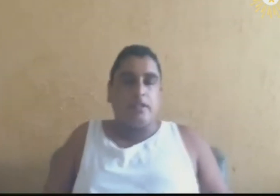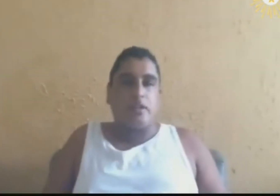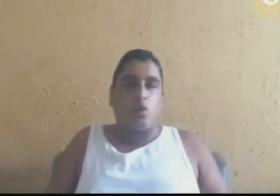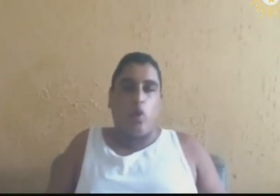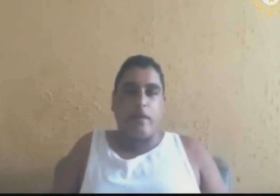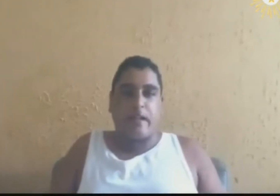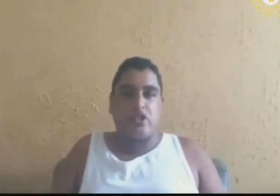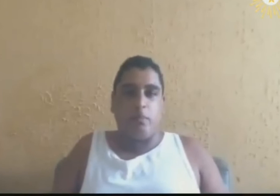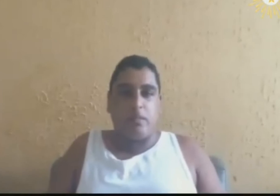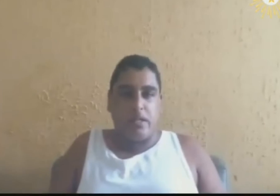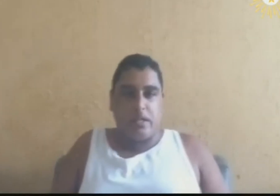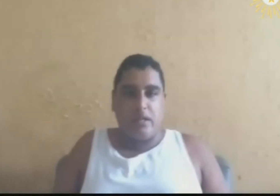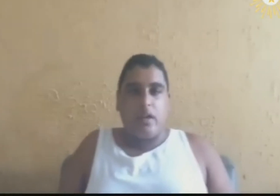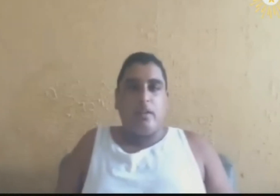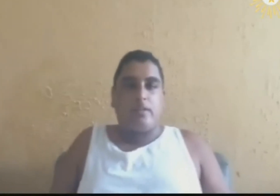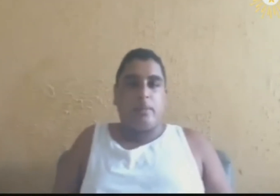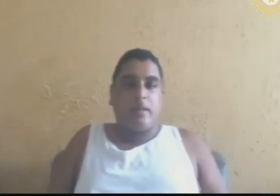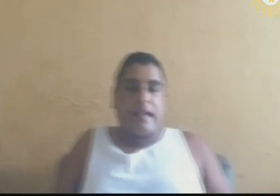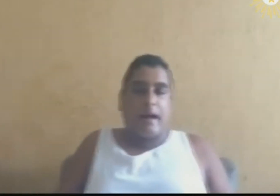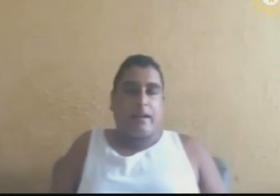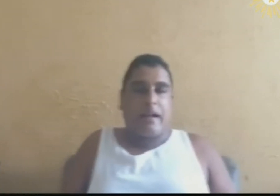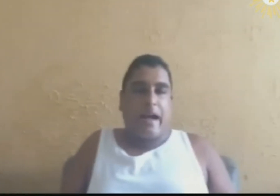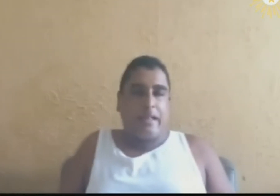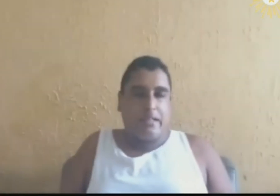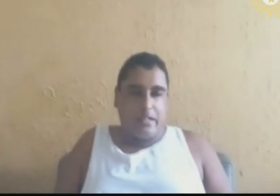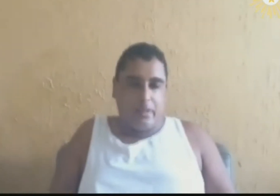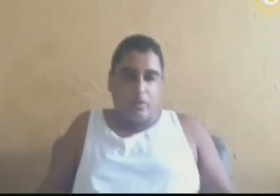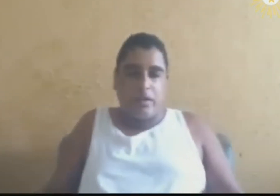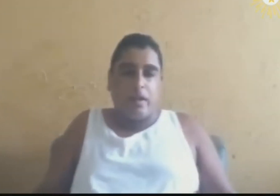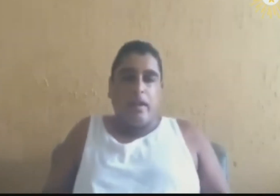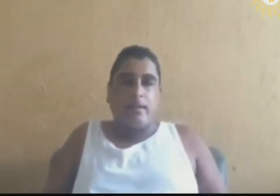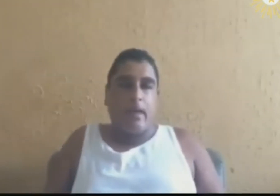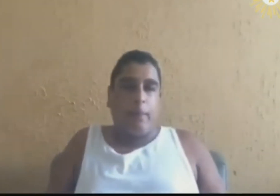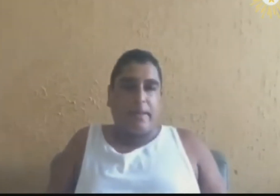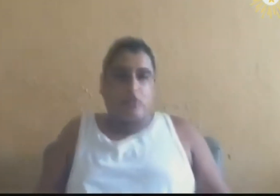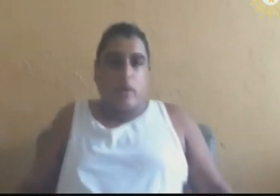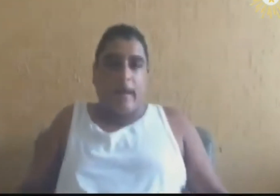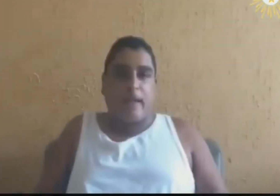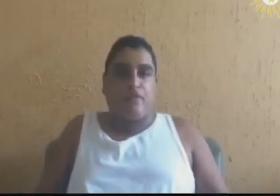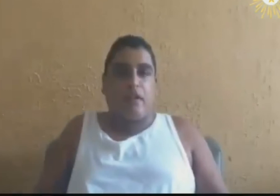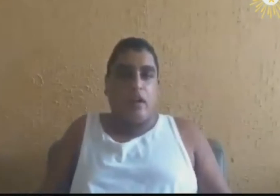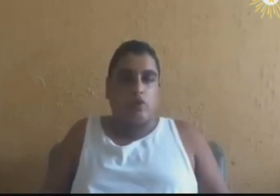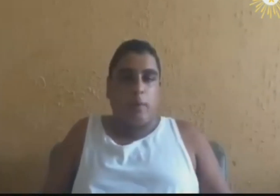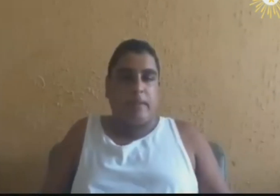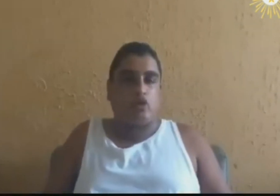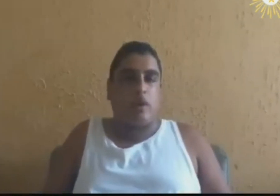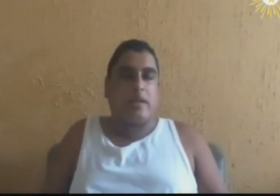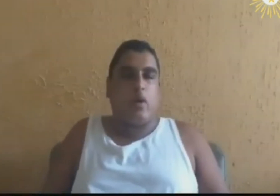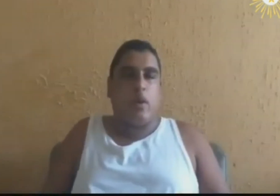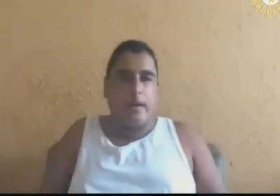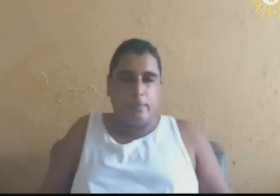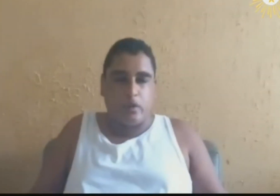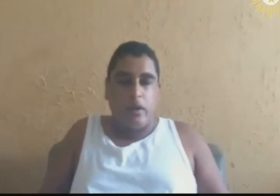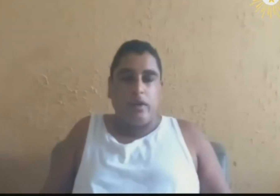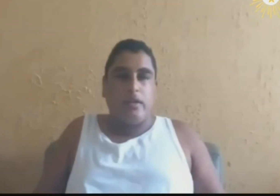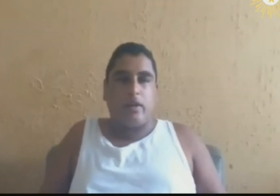Silvana que cuida de mim, que me dá carinho, que é uma pessoa maravilhosa, uma pessoa que